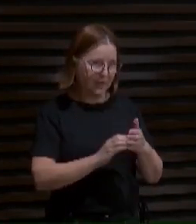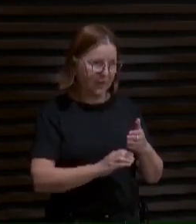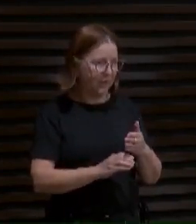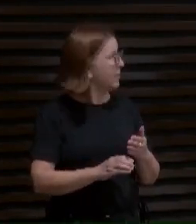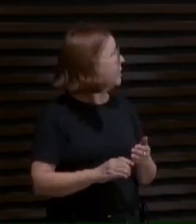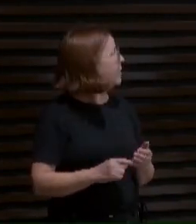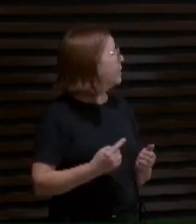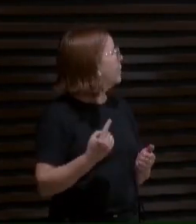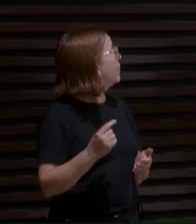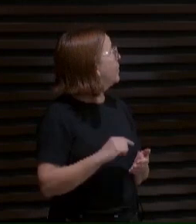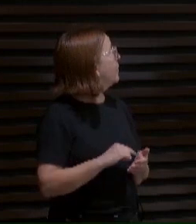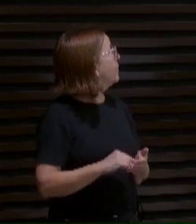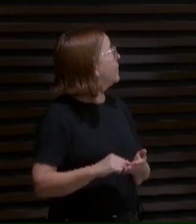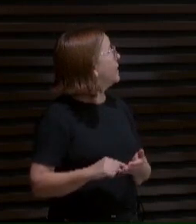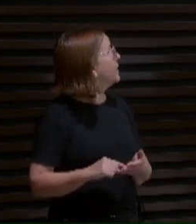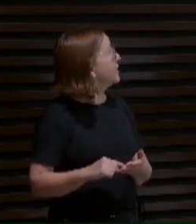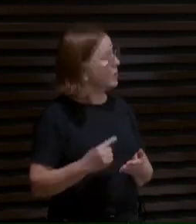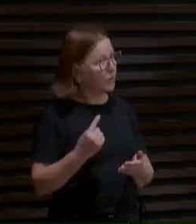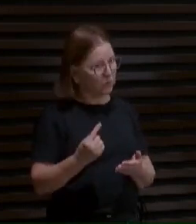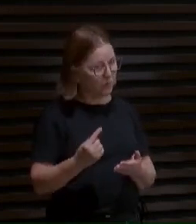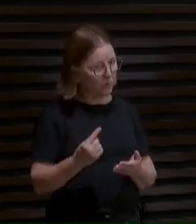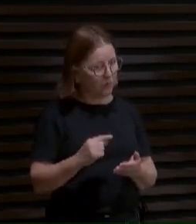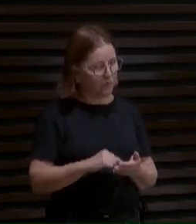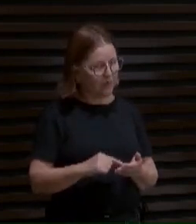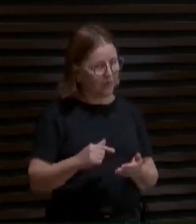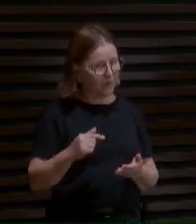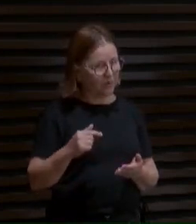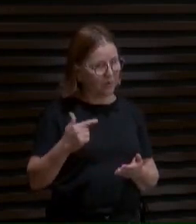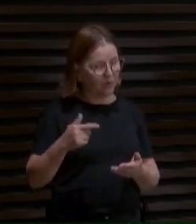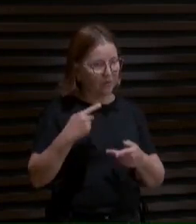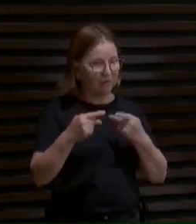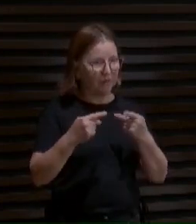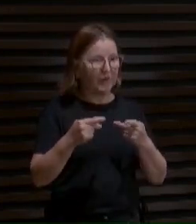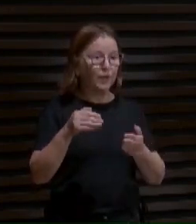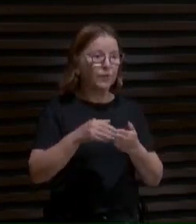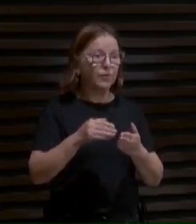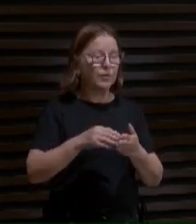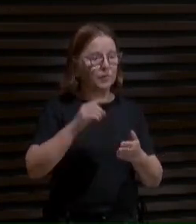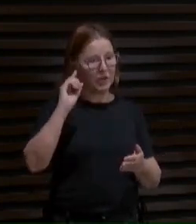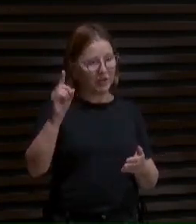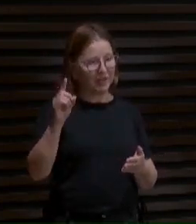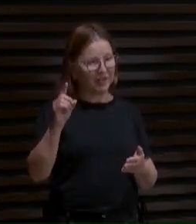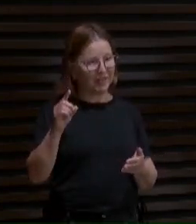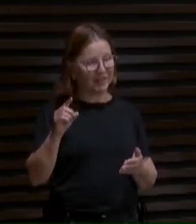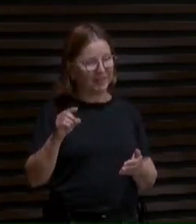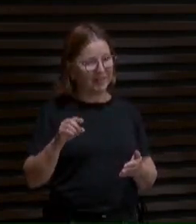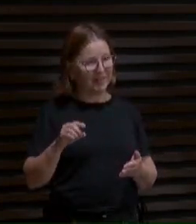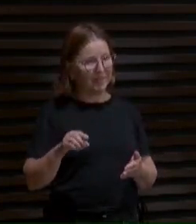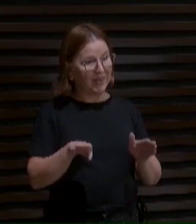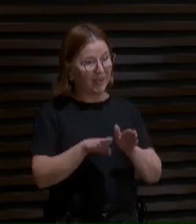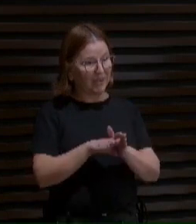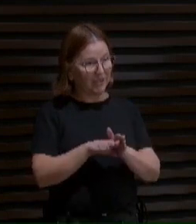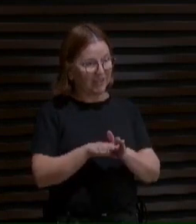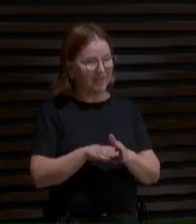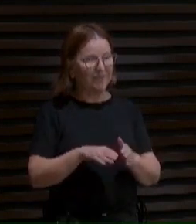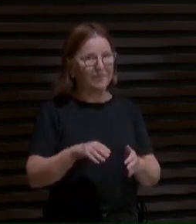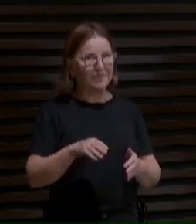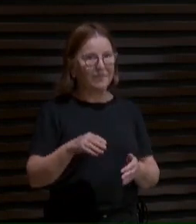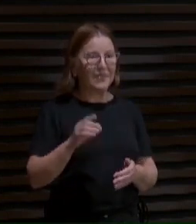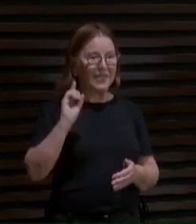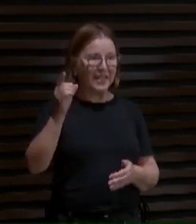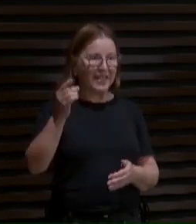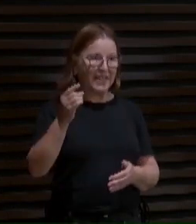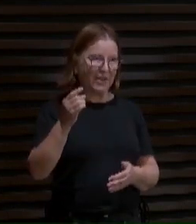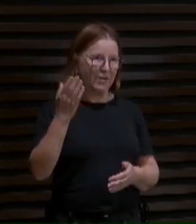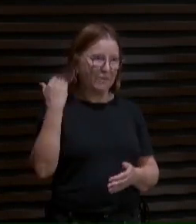2, que é os últimos dias, a chegada daquele que inaugura, havendo Deus outrora